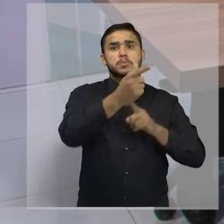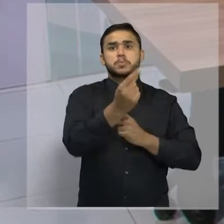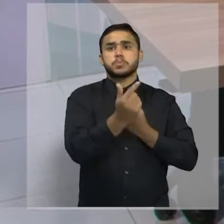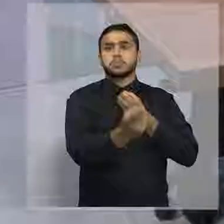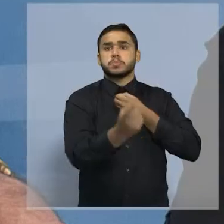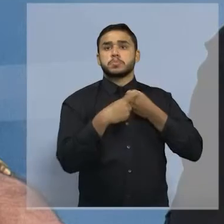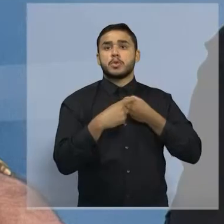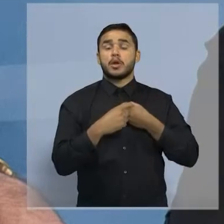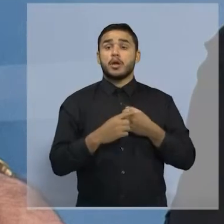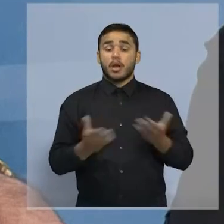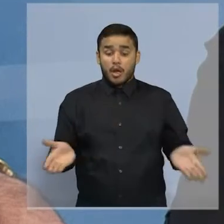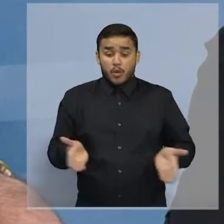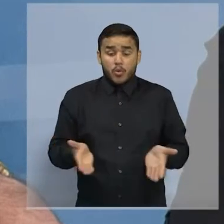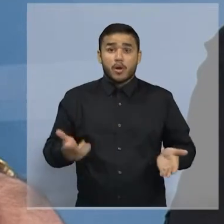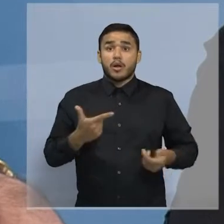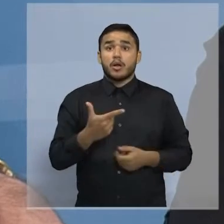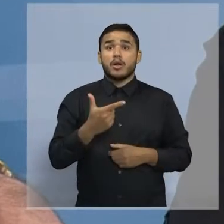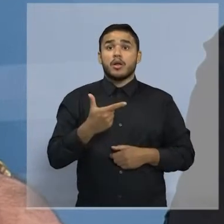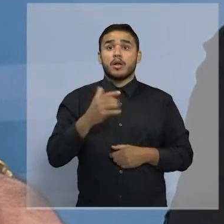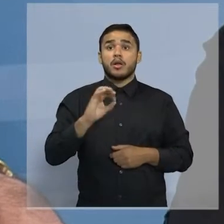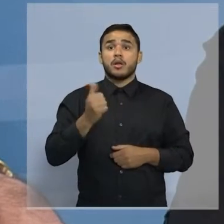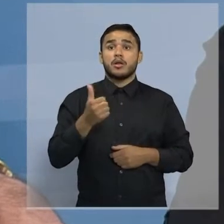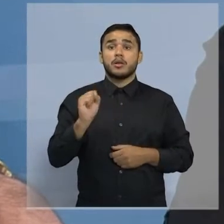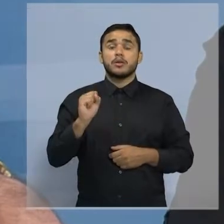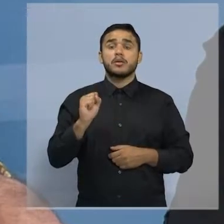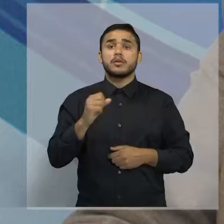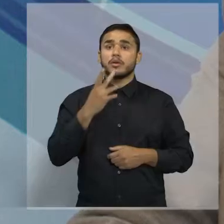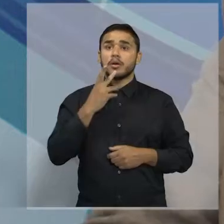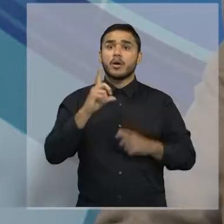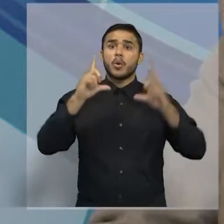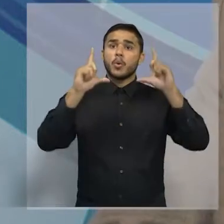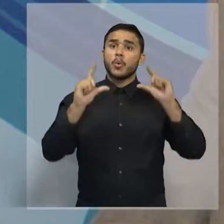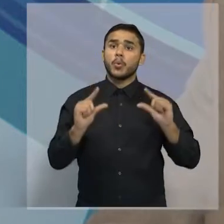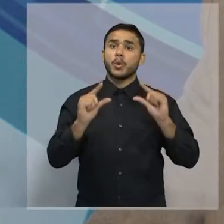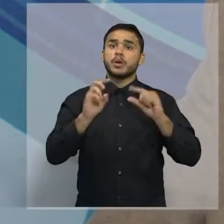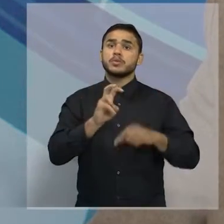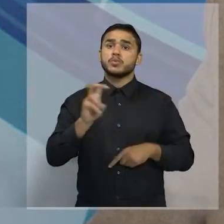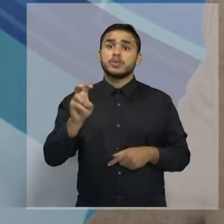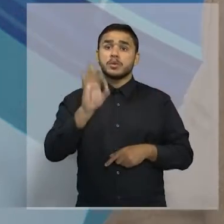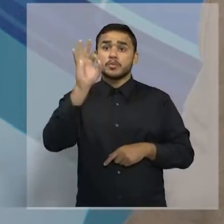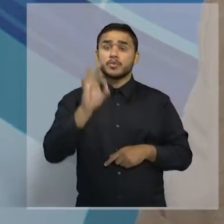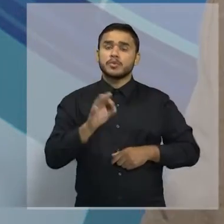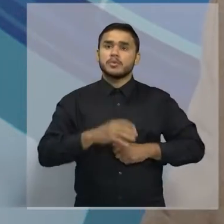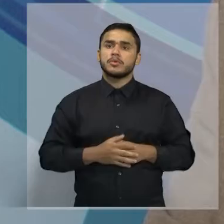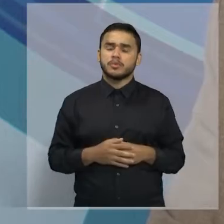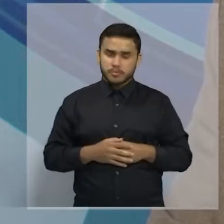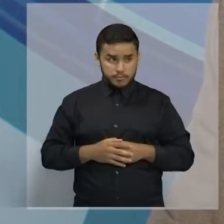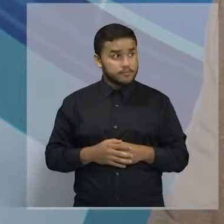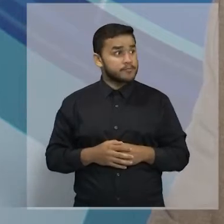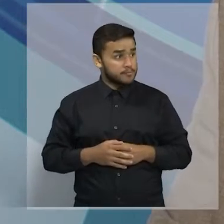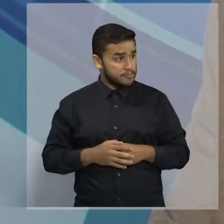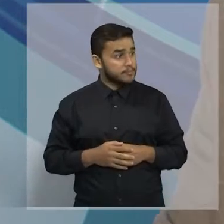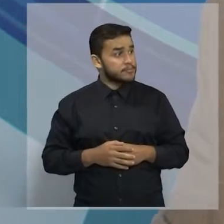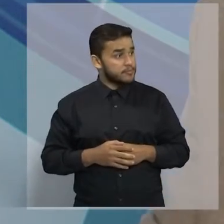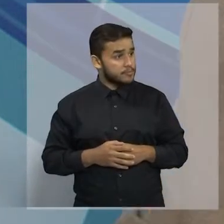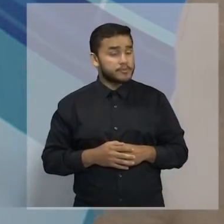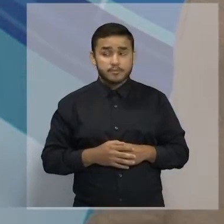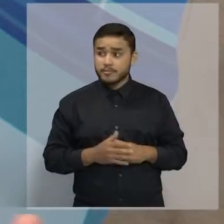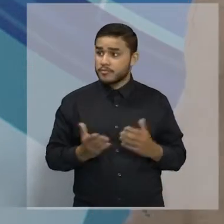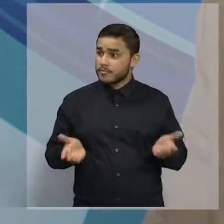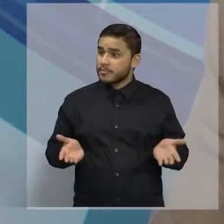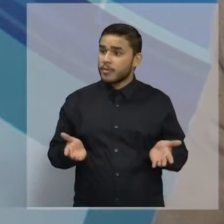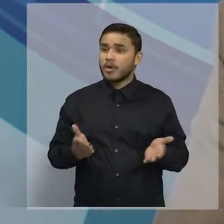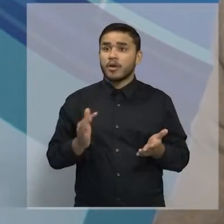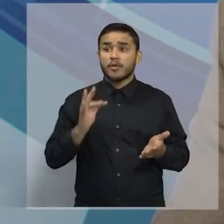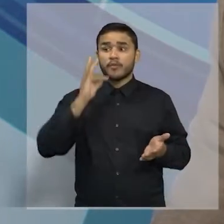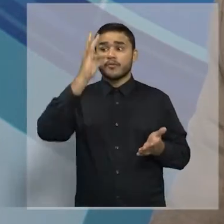Em 2019, em 2018, esse número já cai para 55%, caiu 10 pontos percentuais. E daqui para frente, o